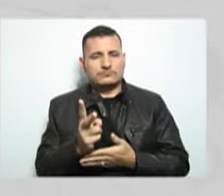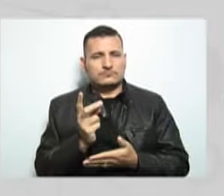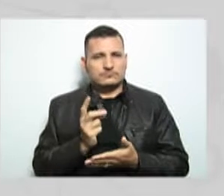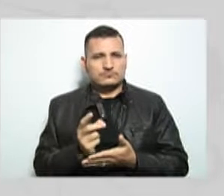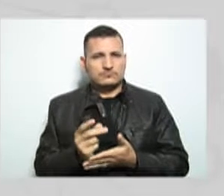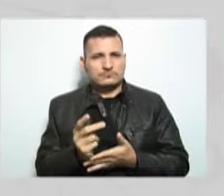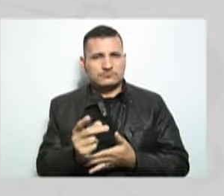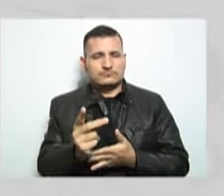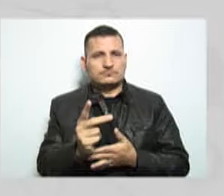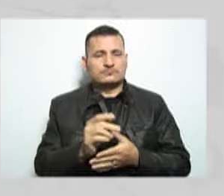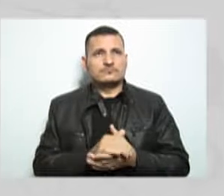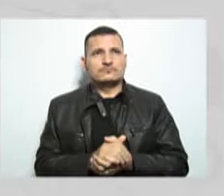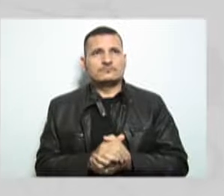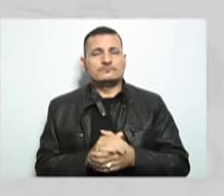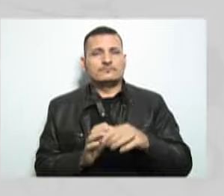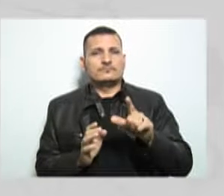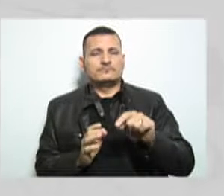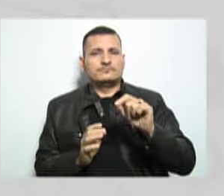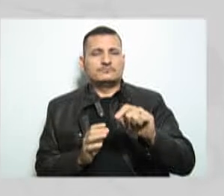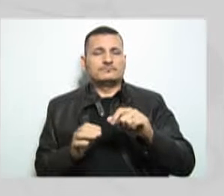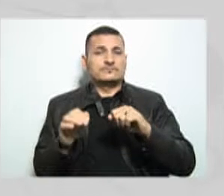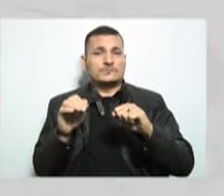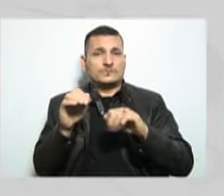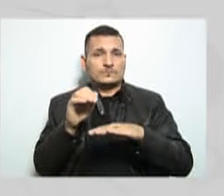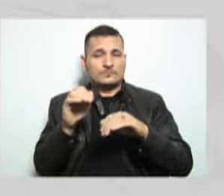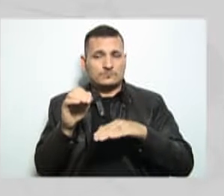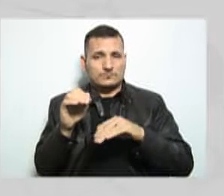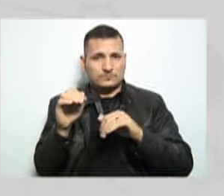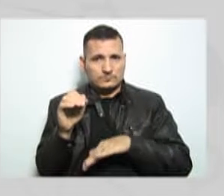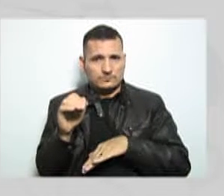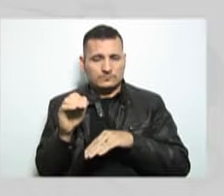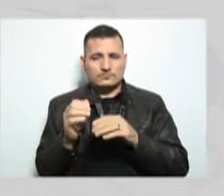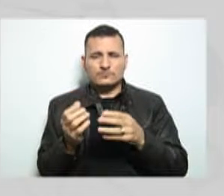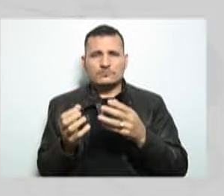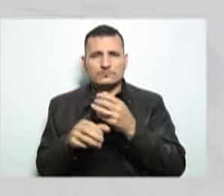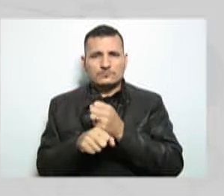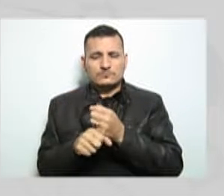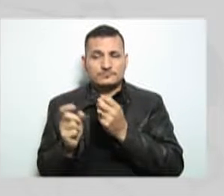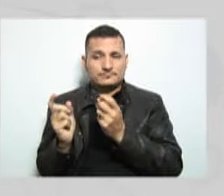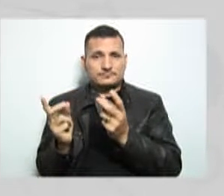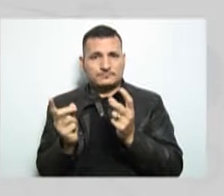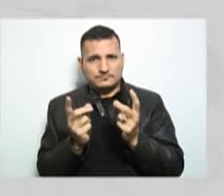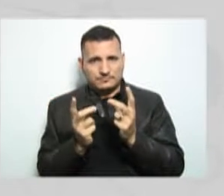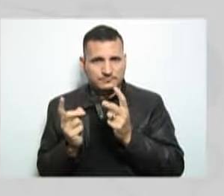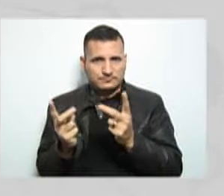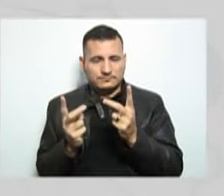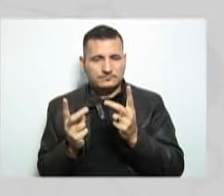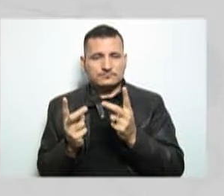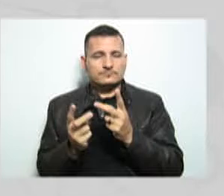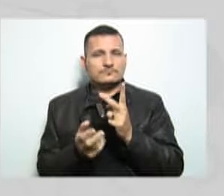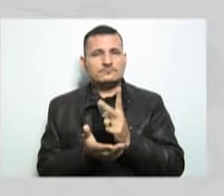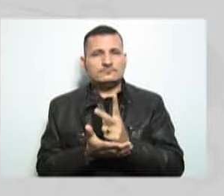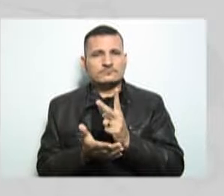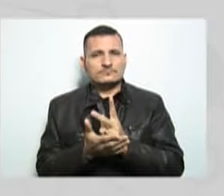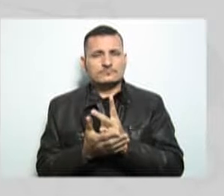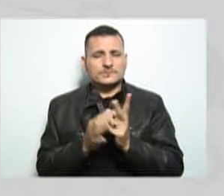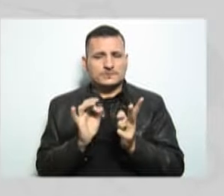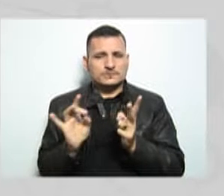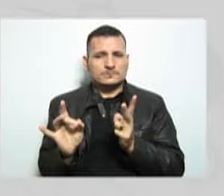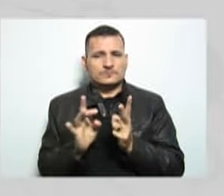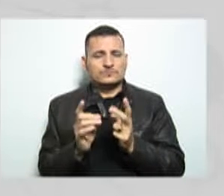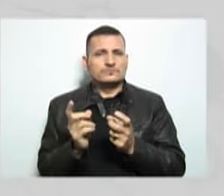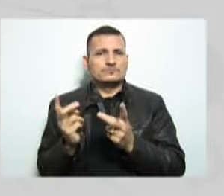É o valor dos estoques vendidos é apurado em cada venda ou a